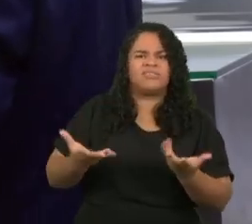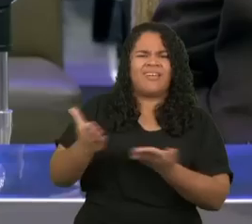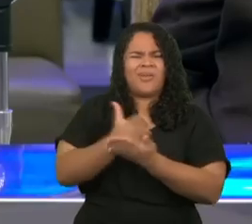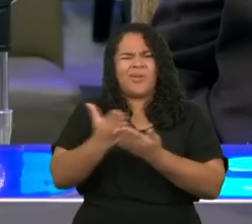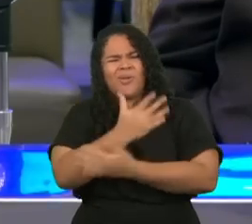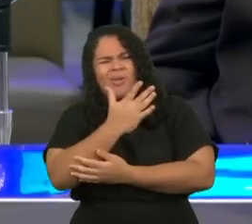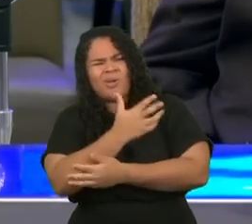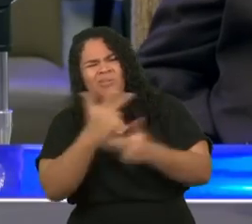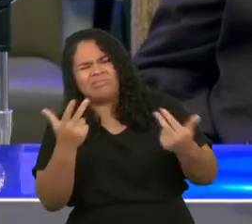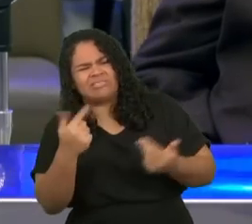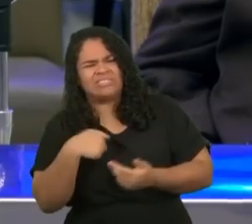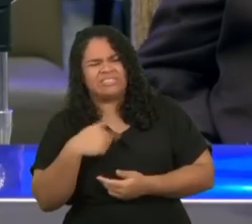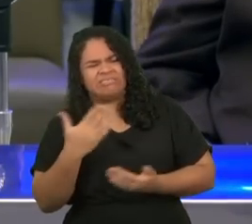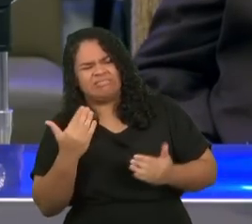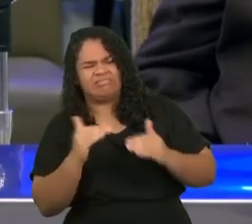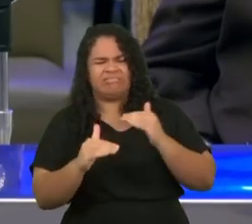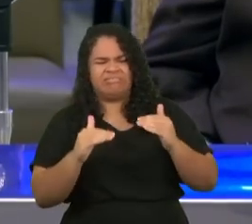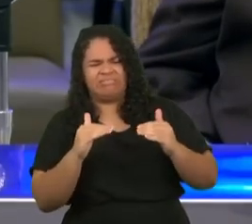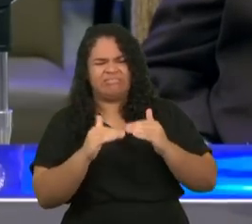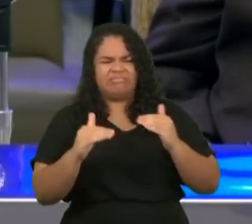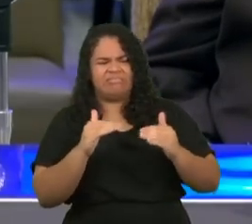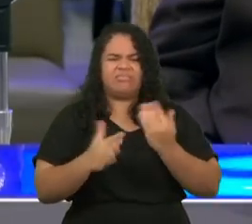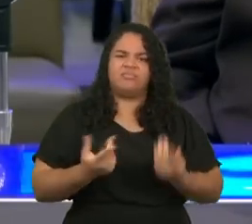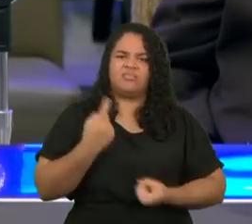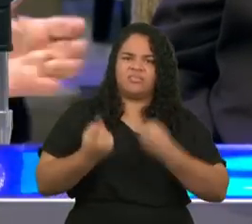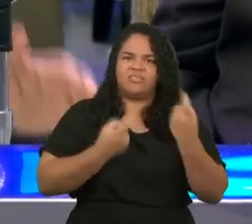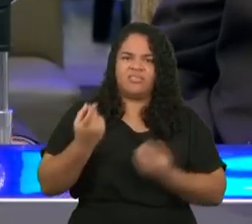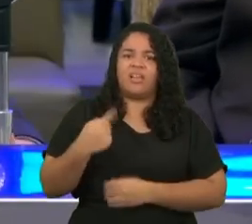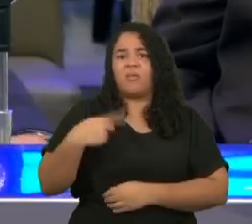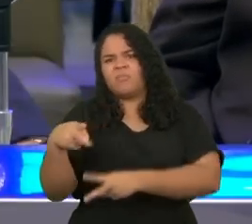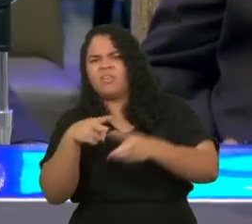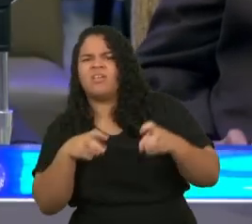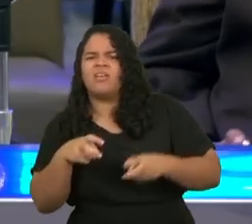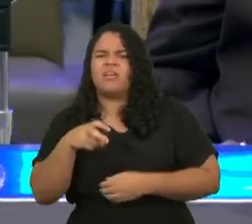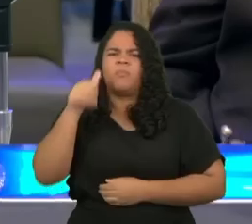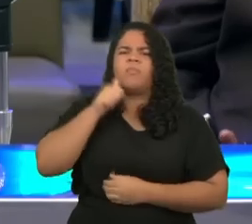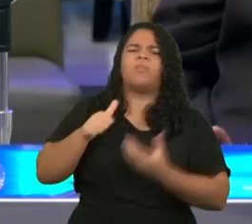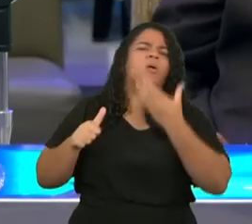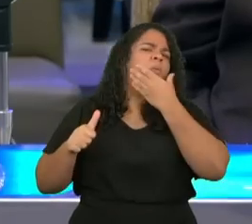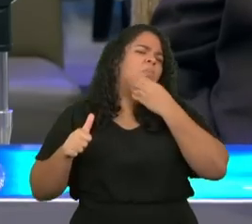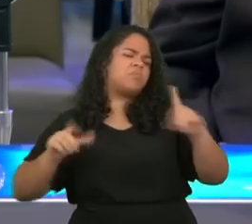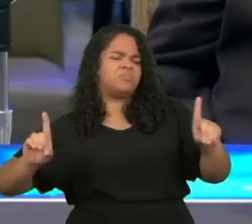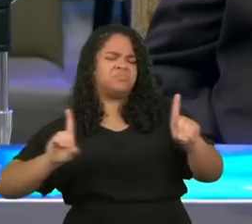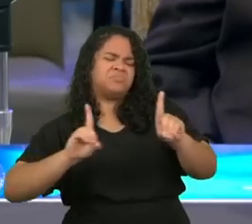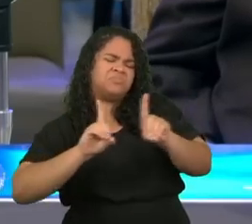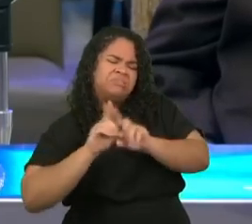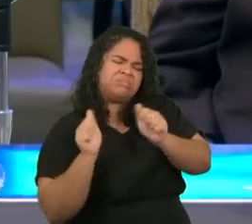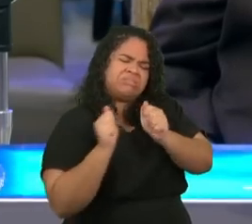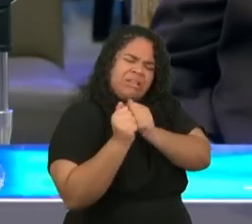irmã e irmão muito beijo muita agarrado muito negócio eu não concordo com isso não sabe